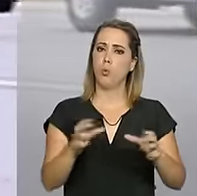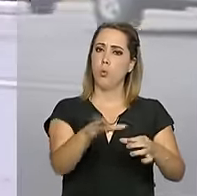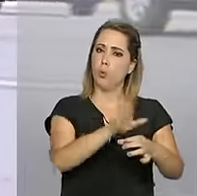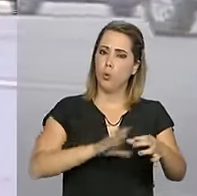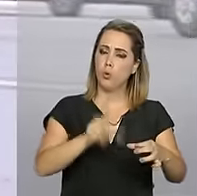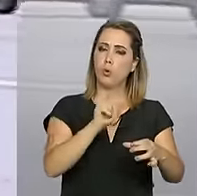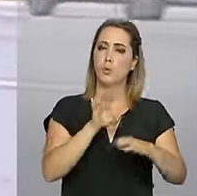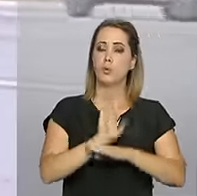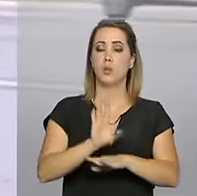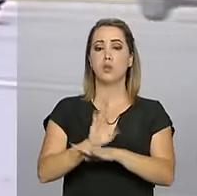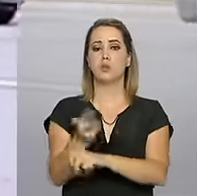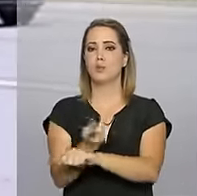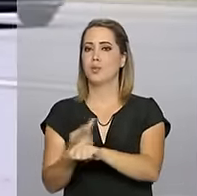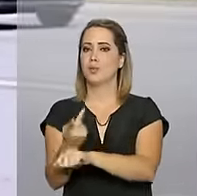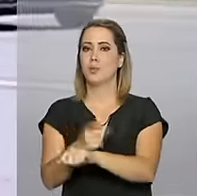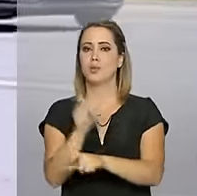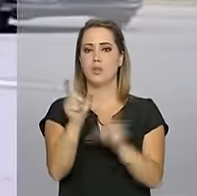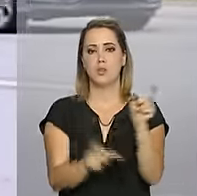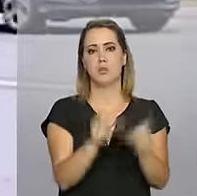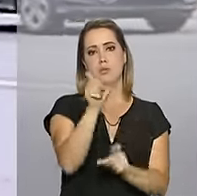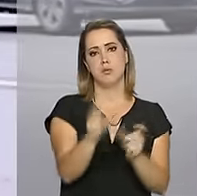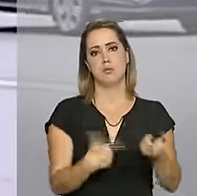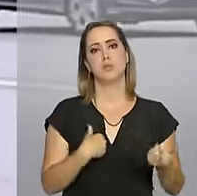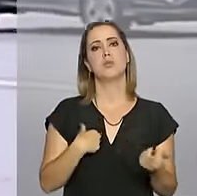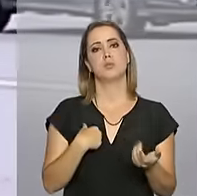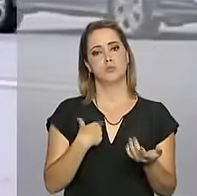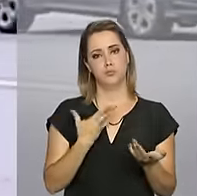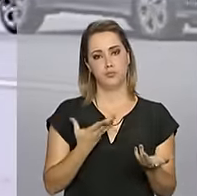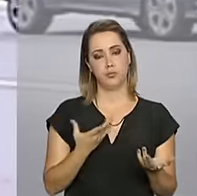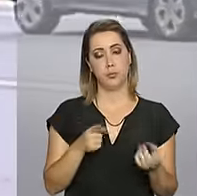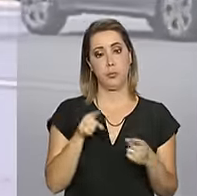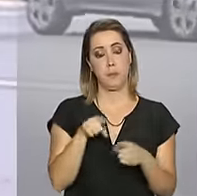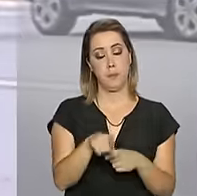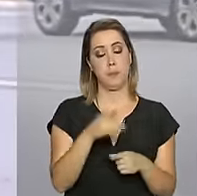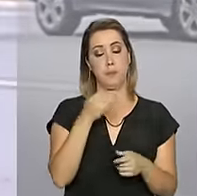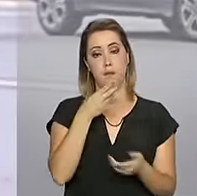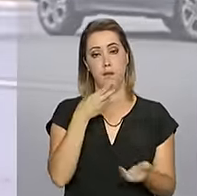prestar apoio na busca aos tripulantes da aeronave. Ainda